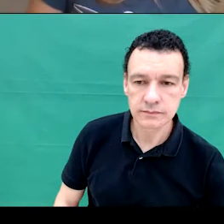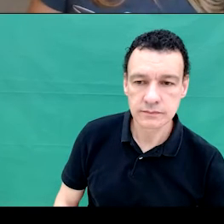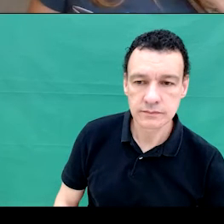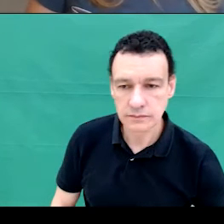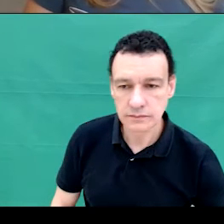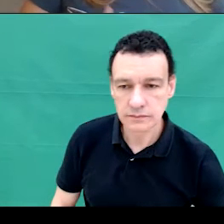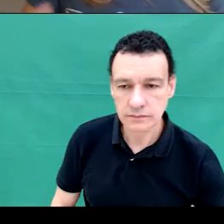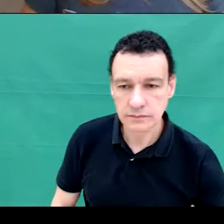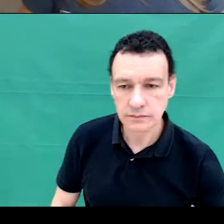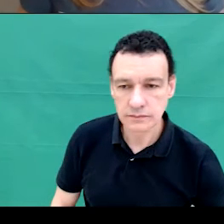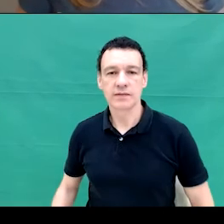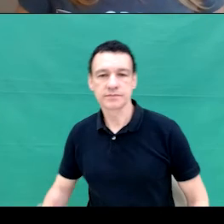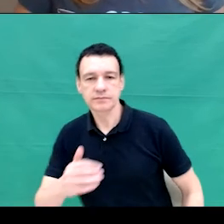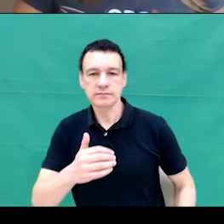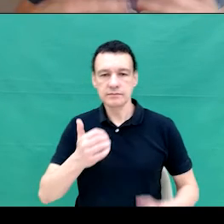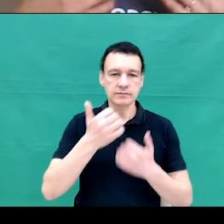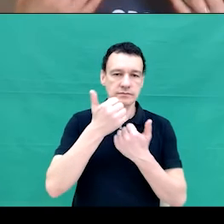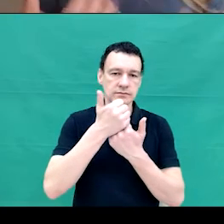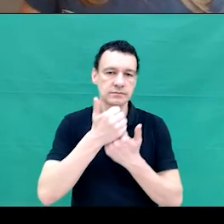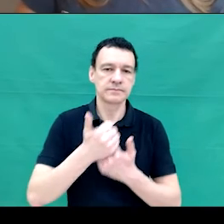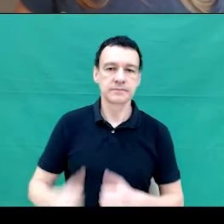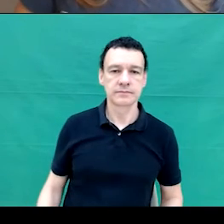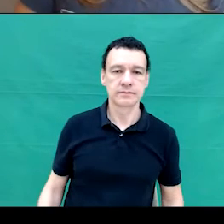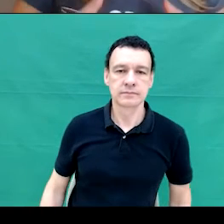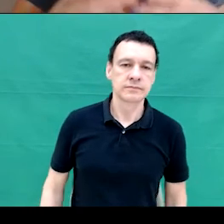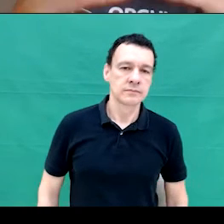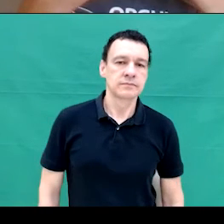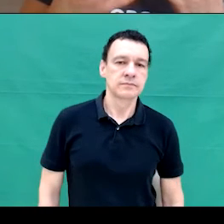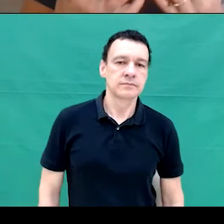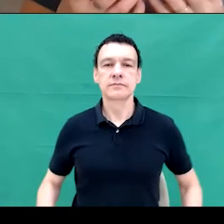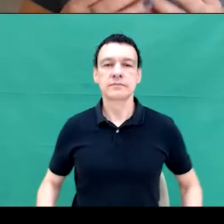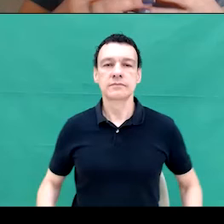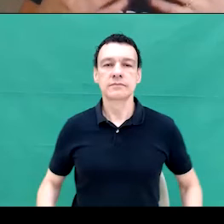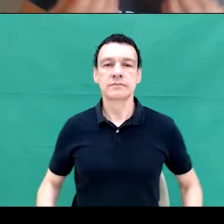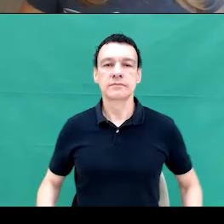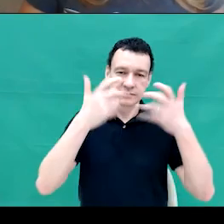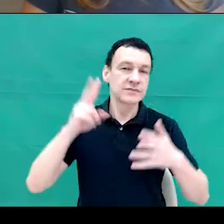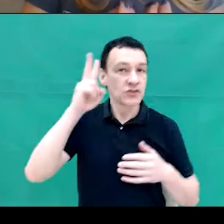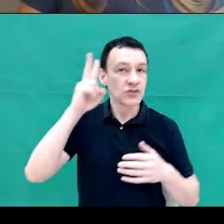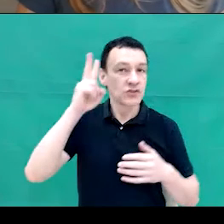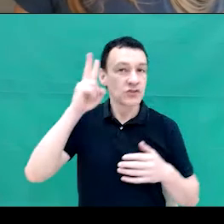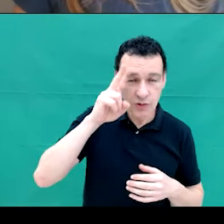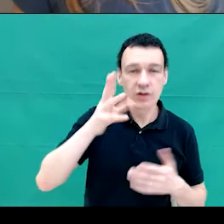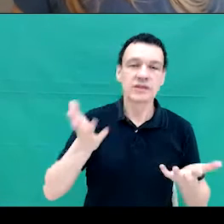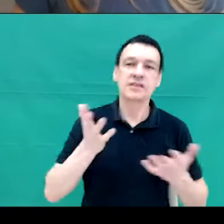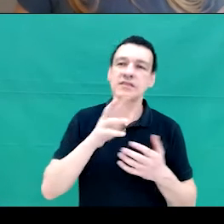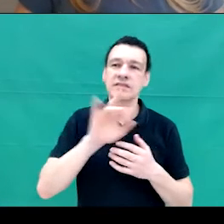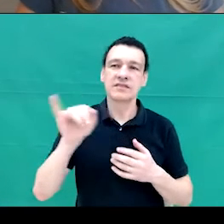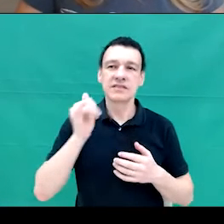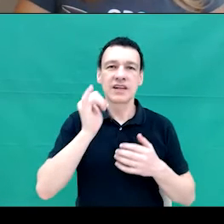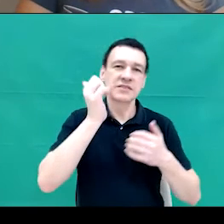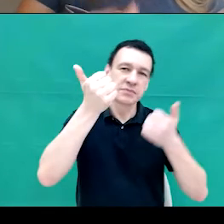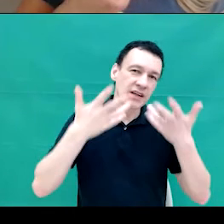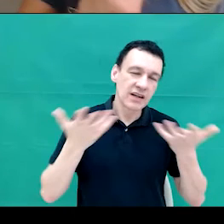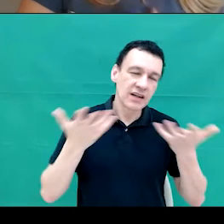próxima etapa, né, da definição, você vai escrever as histórias, vai relatar a jornada desse